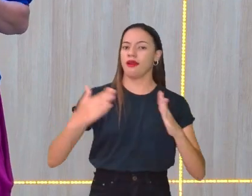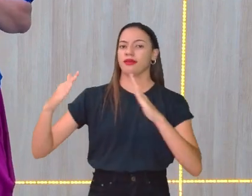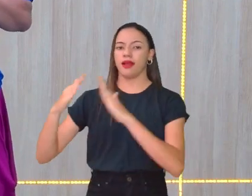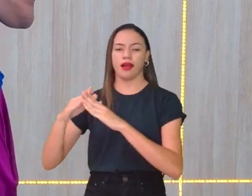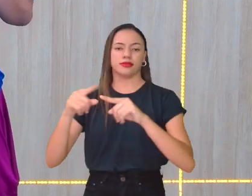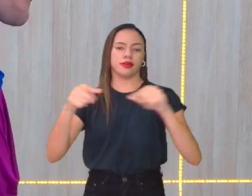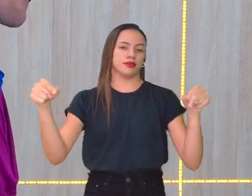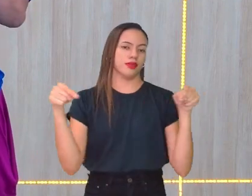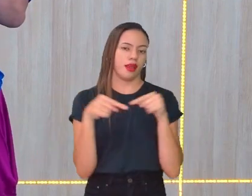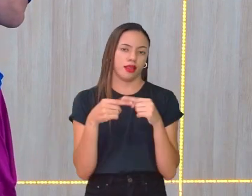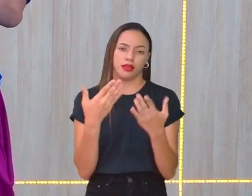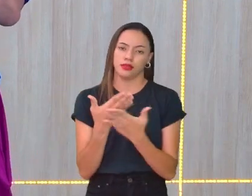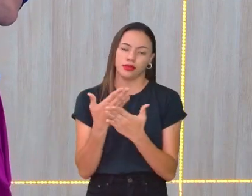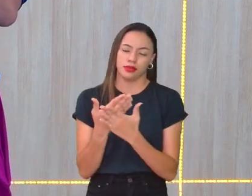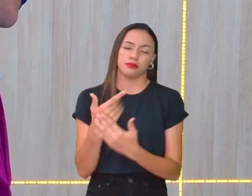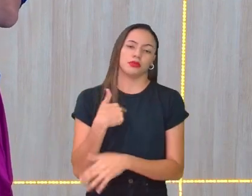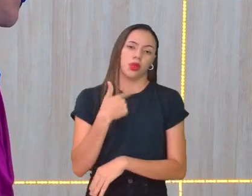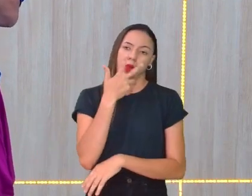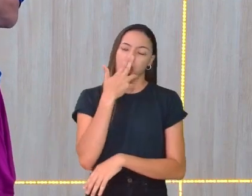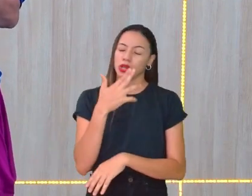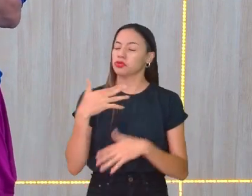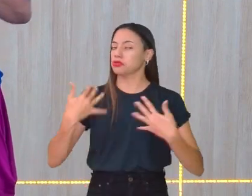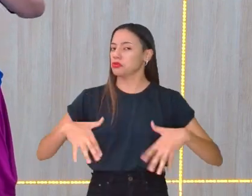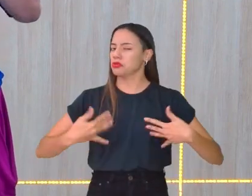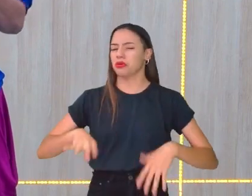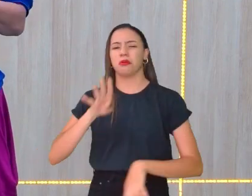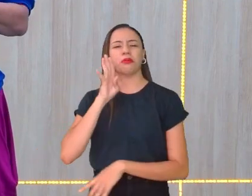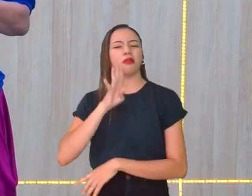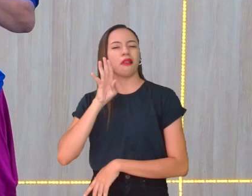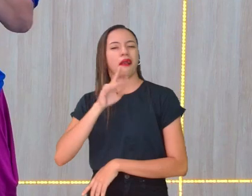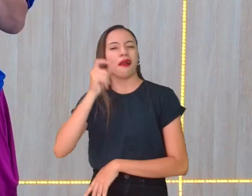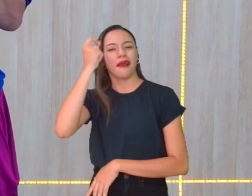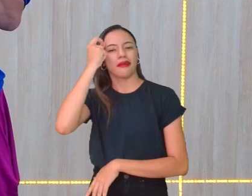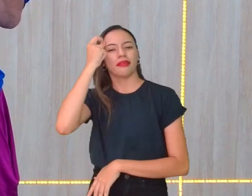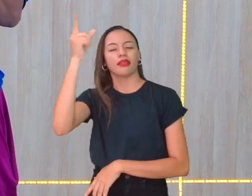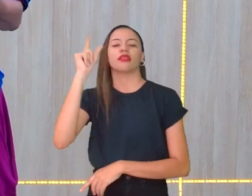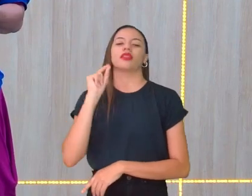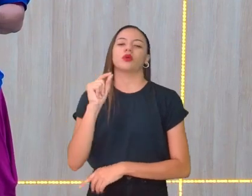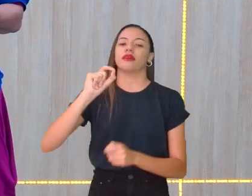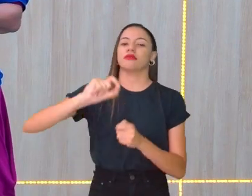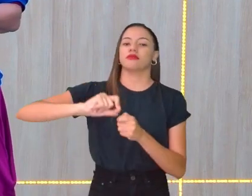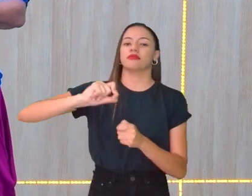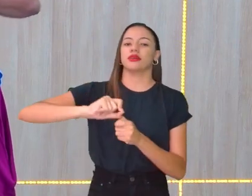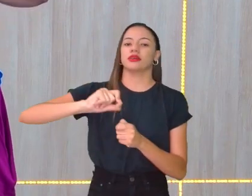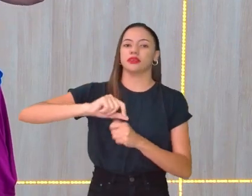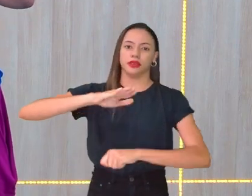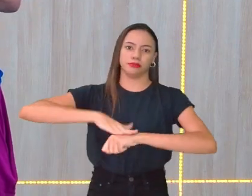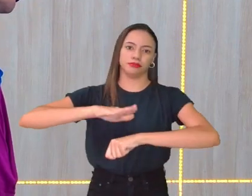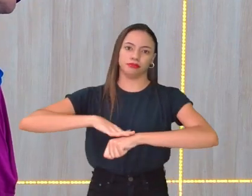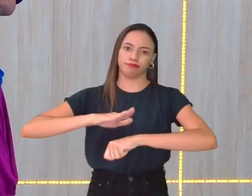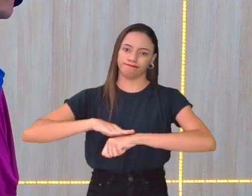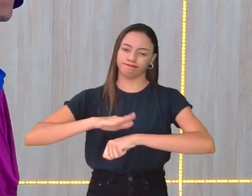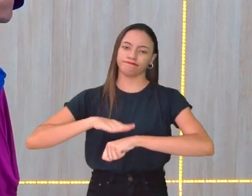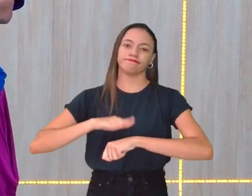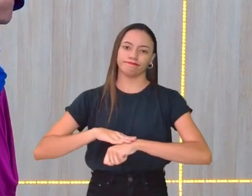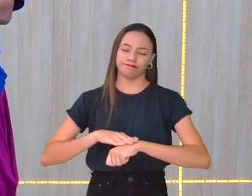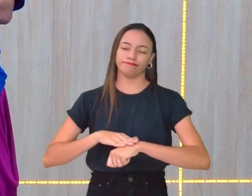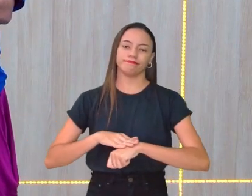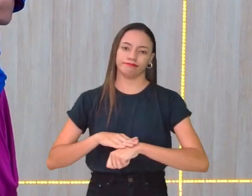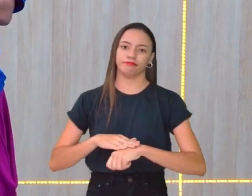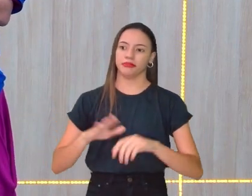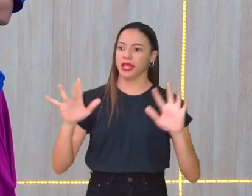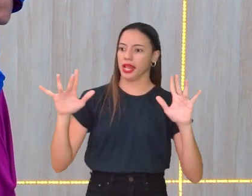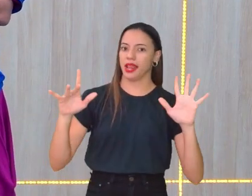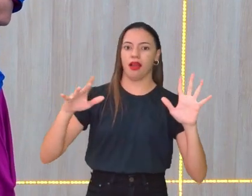aula. Então, eu acho que é uma coisa bem legal essa ideia do fazer, né? A gente construir as coisas com as